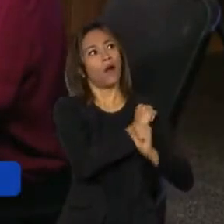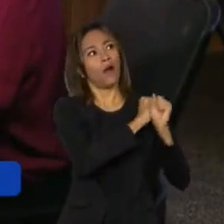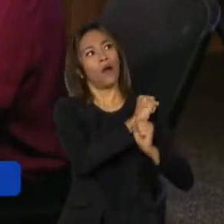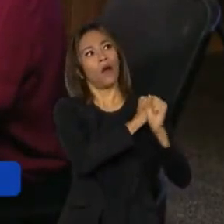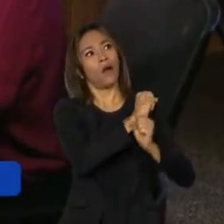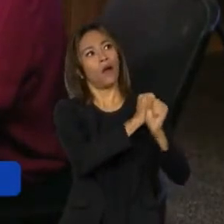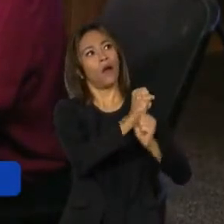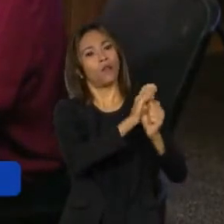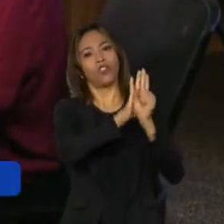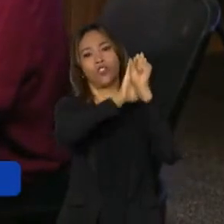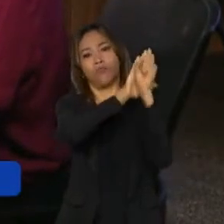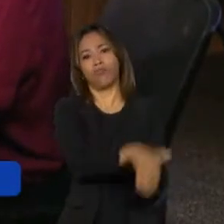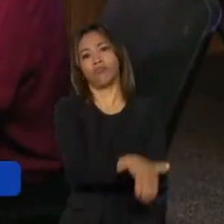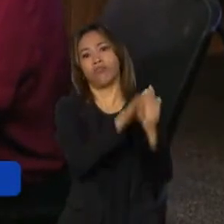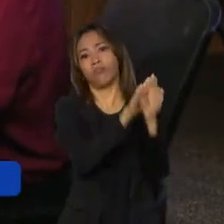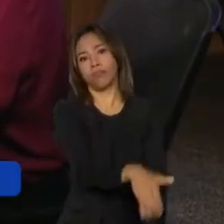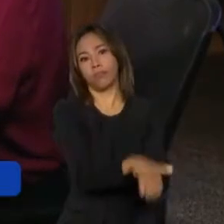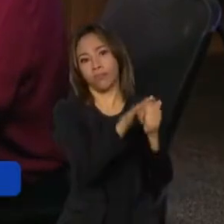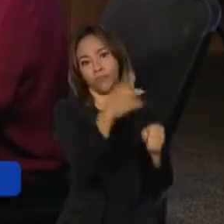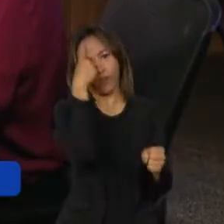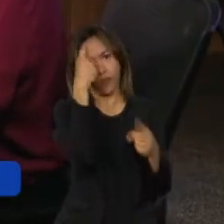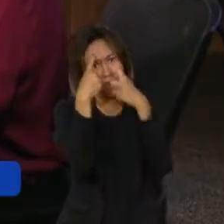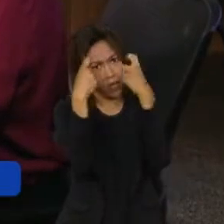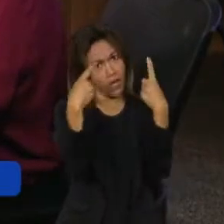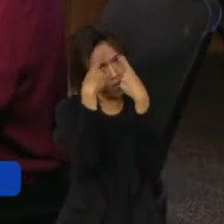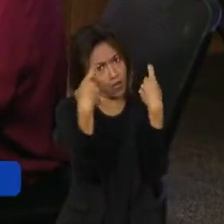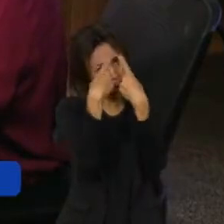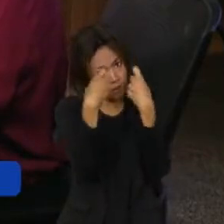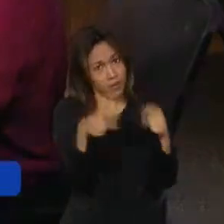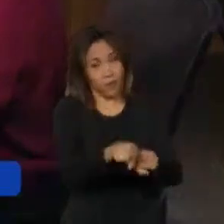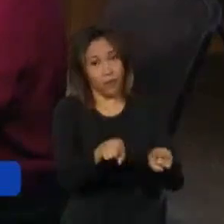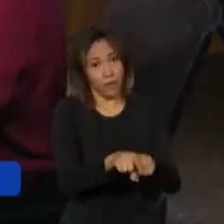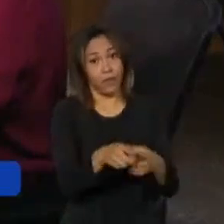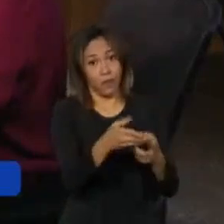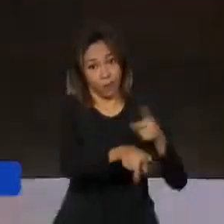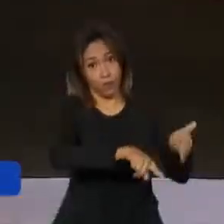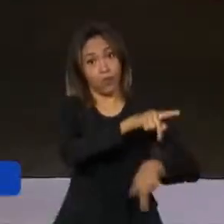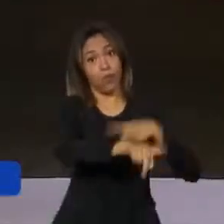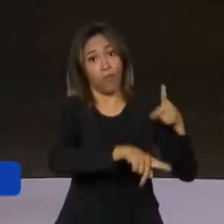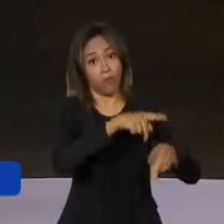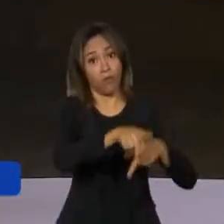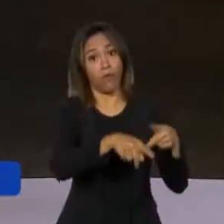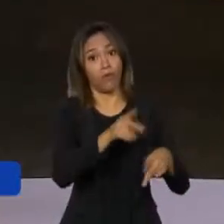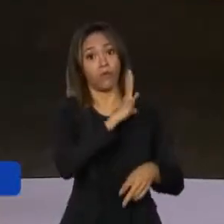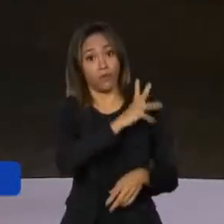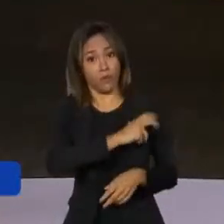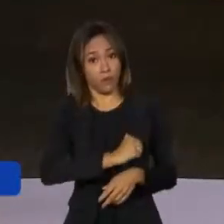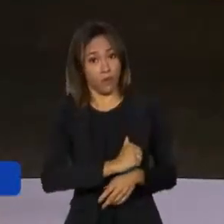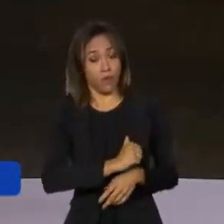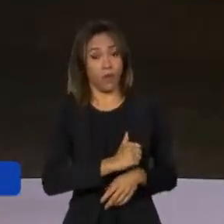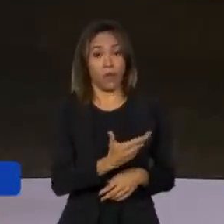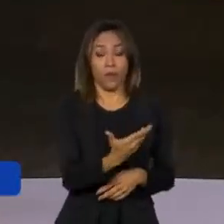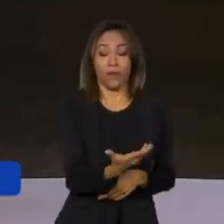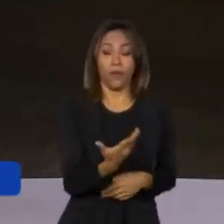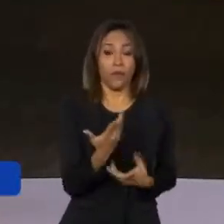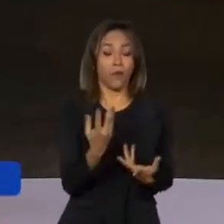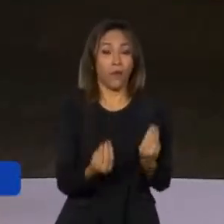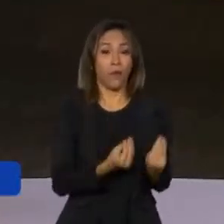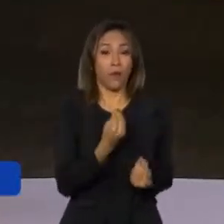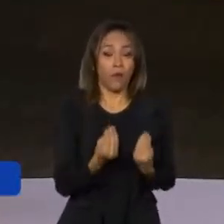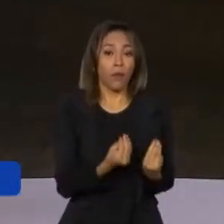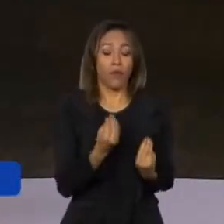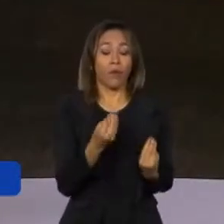violência e nesse sentido eh é inaceitável a que está sendo submetida a população